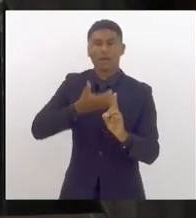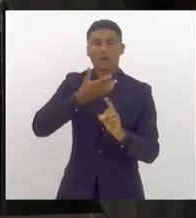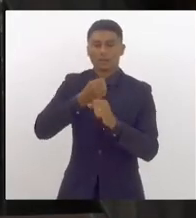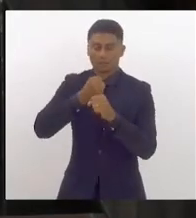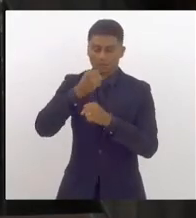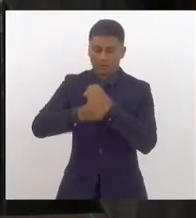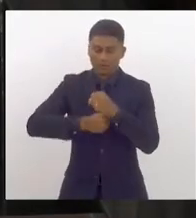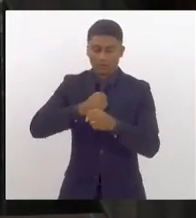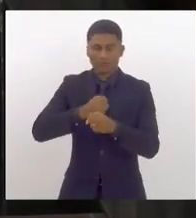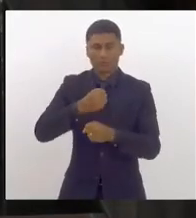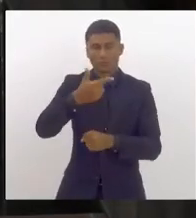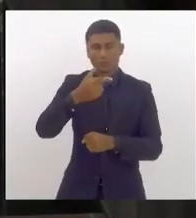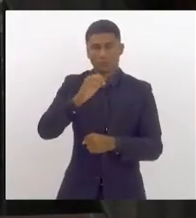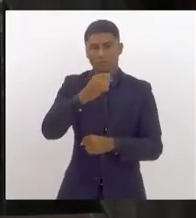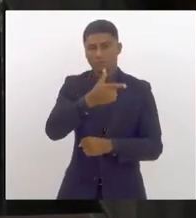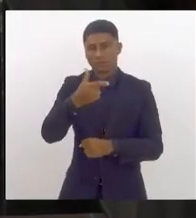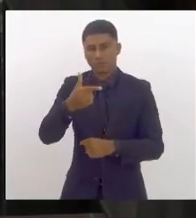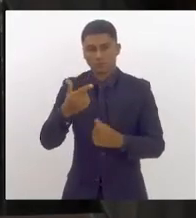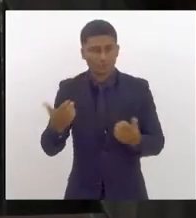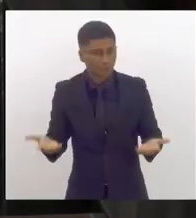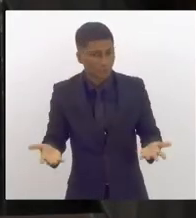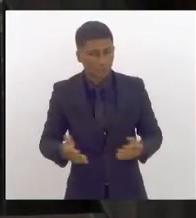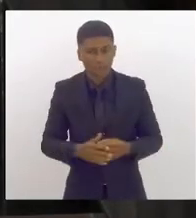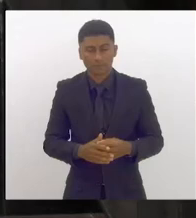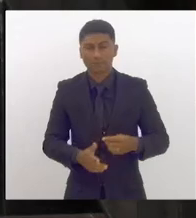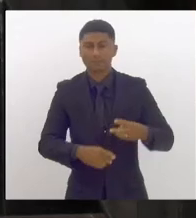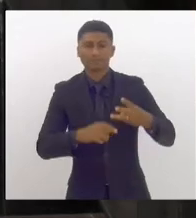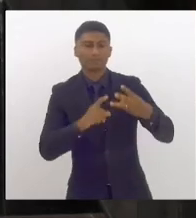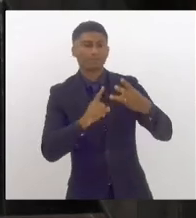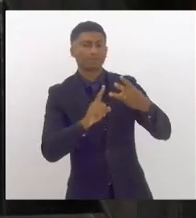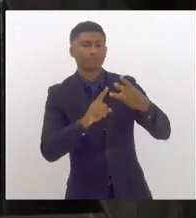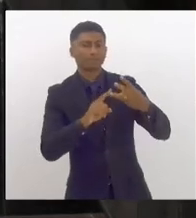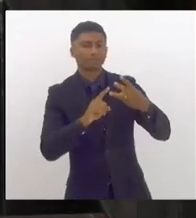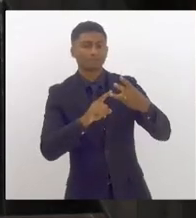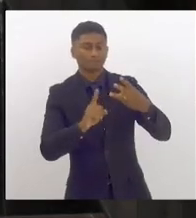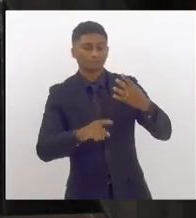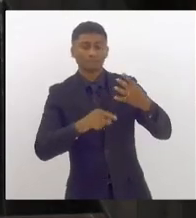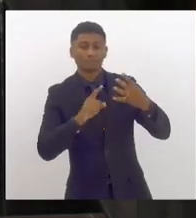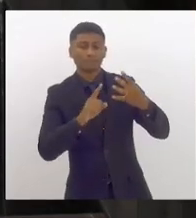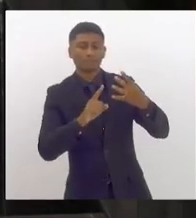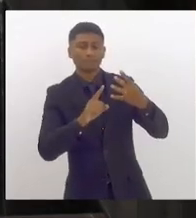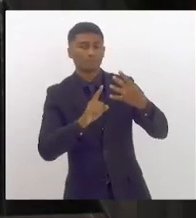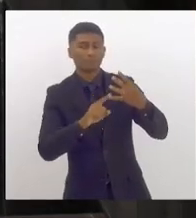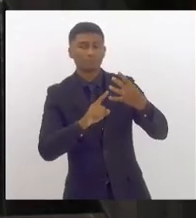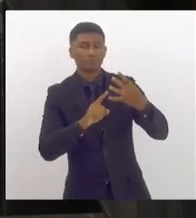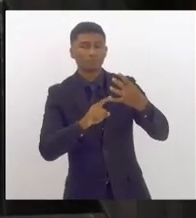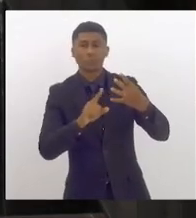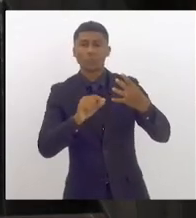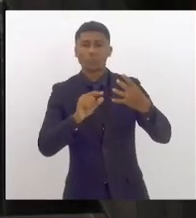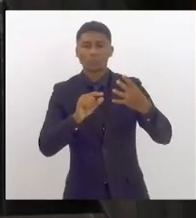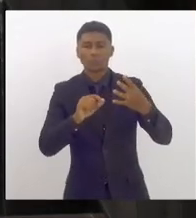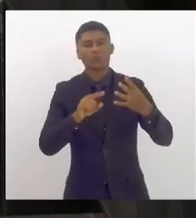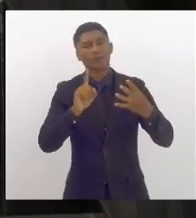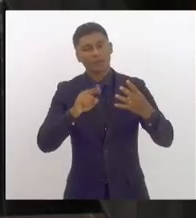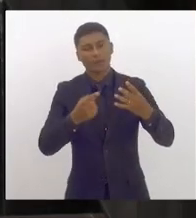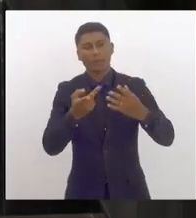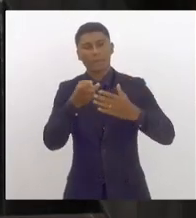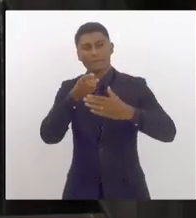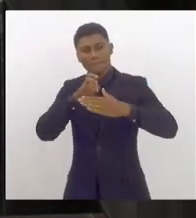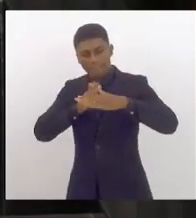o e finalmente chora presente só salvou desse embrulho o metrô